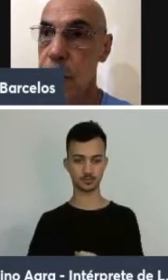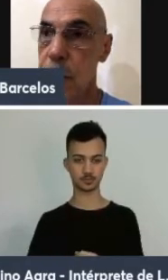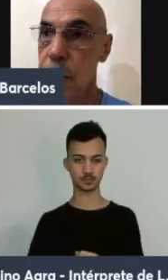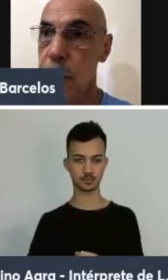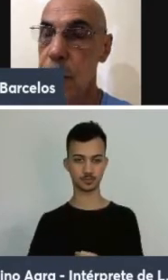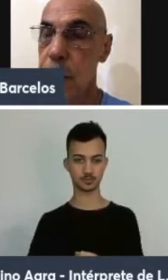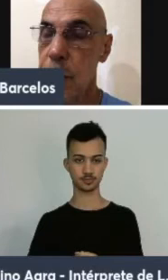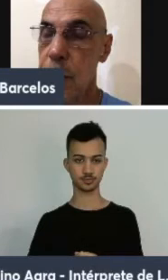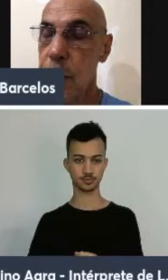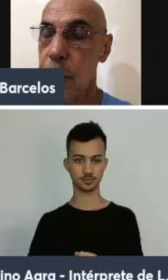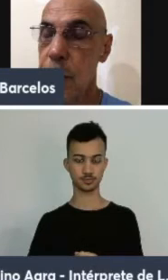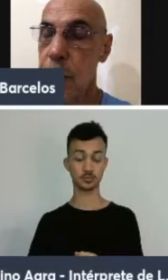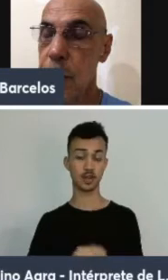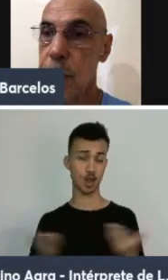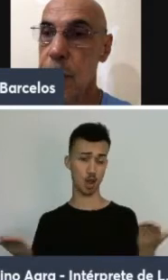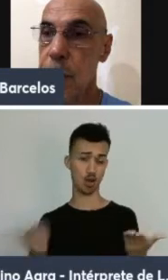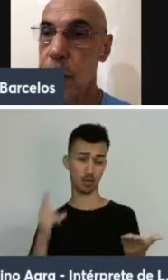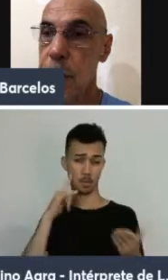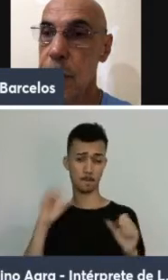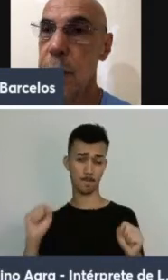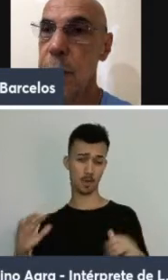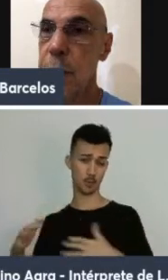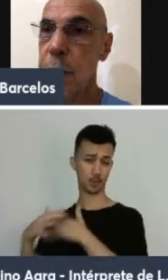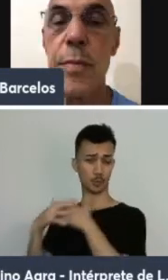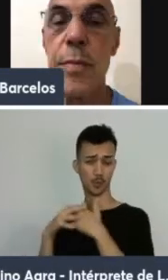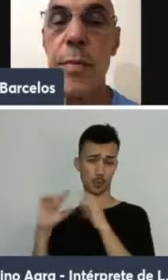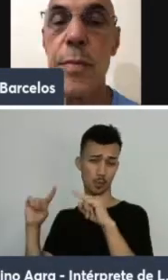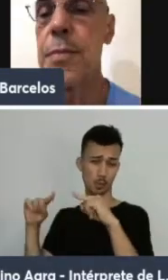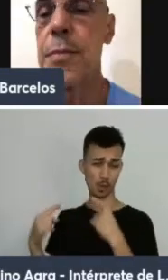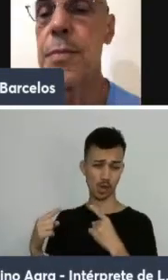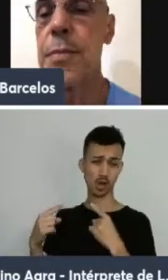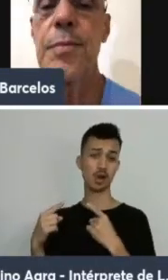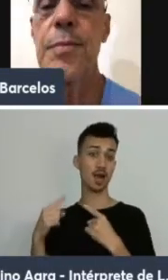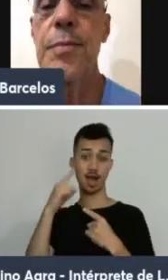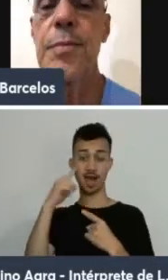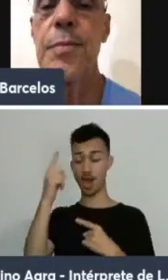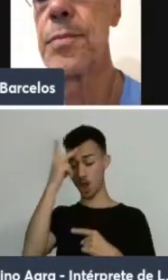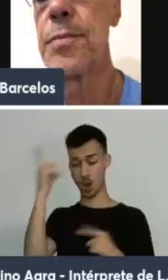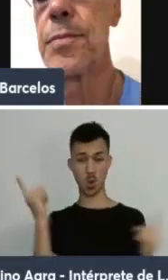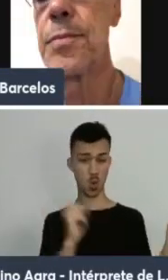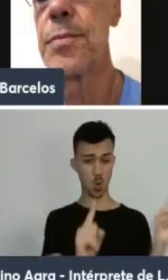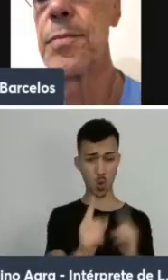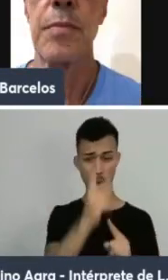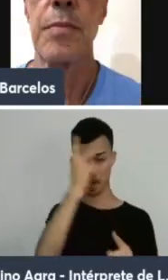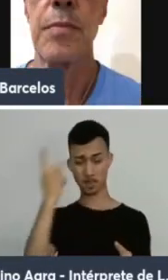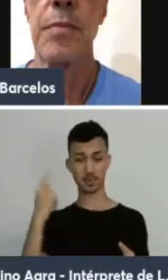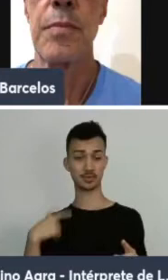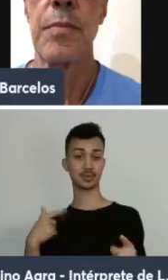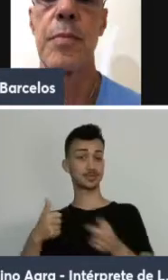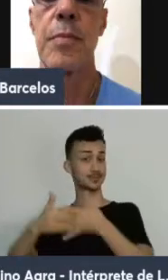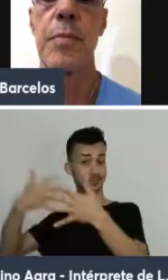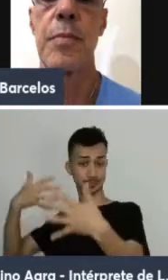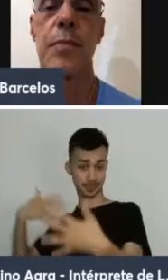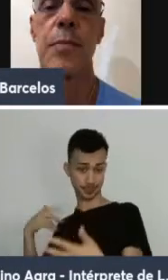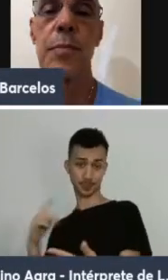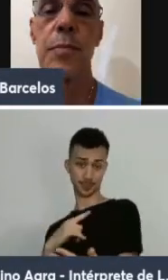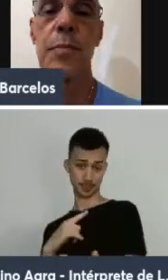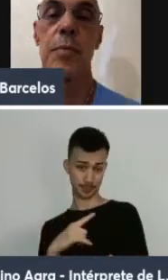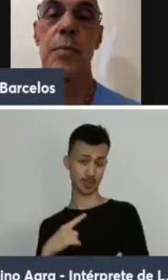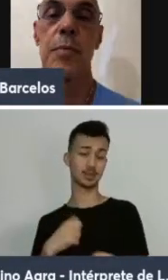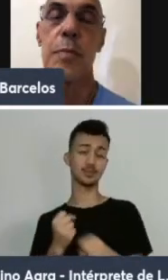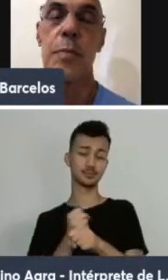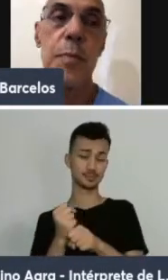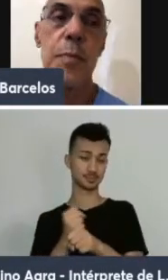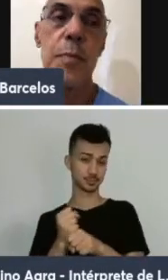pode sofrer uma repressão de um cidadão. Um cidadão que foi doutrinado nesses anos todos, muito